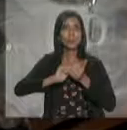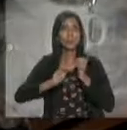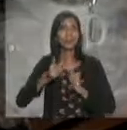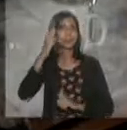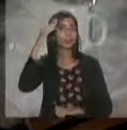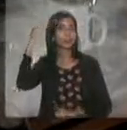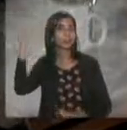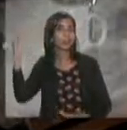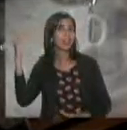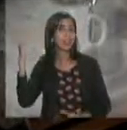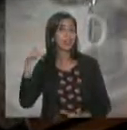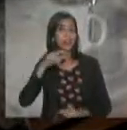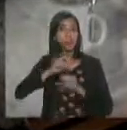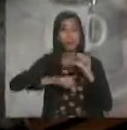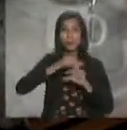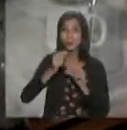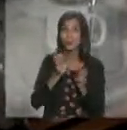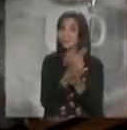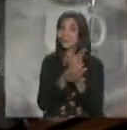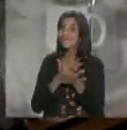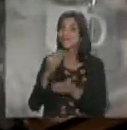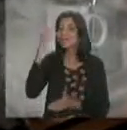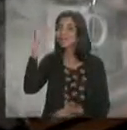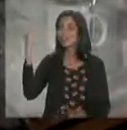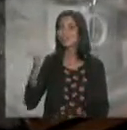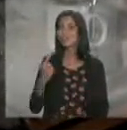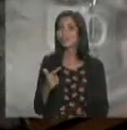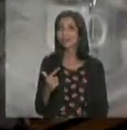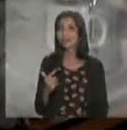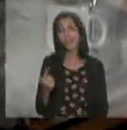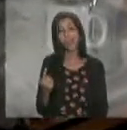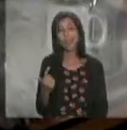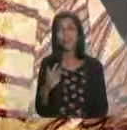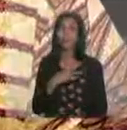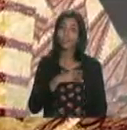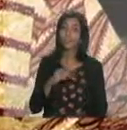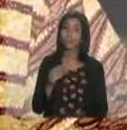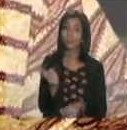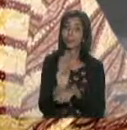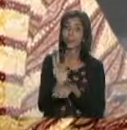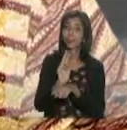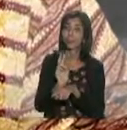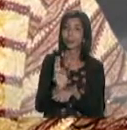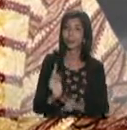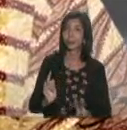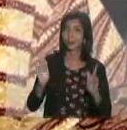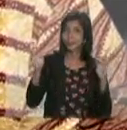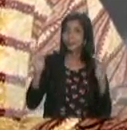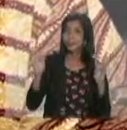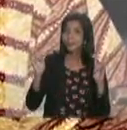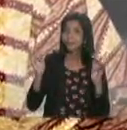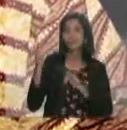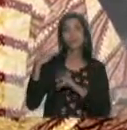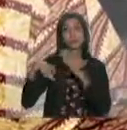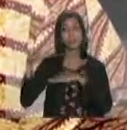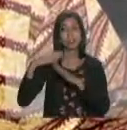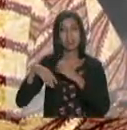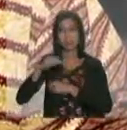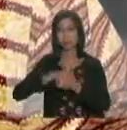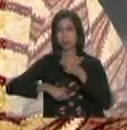O que ser artista plástico naturalmente não traria. Filho de porteiro, tá? Naquela